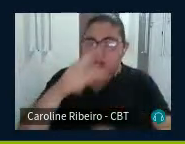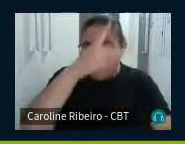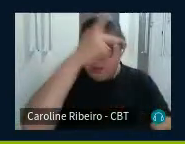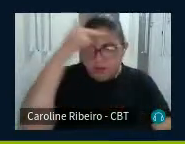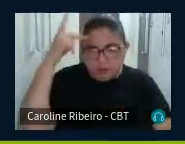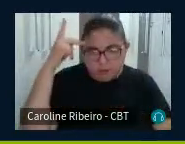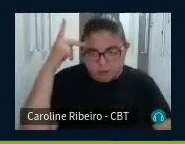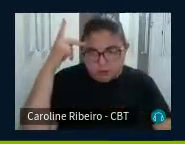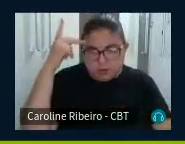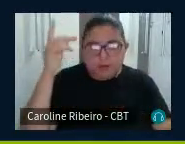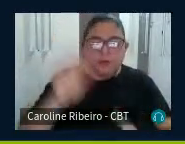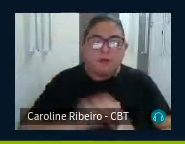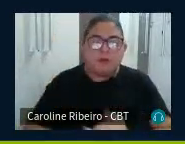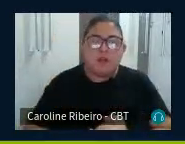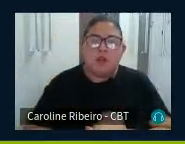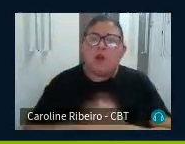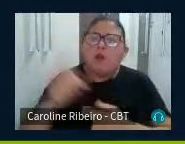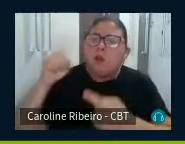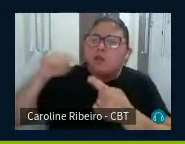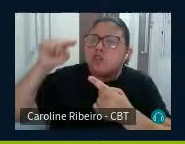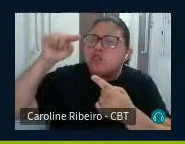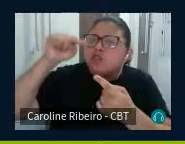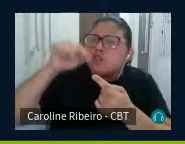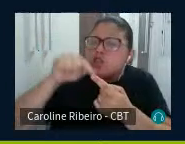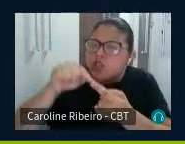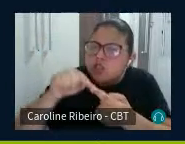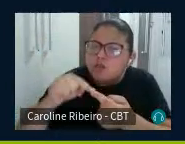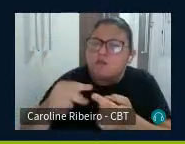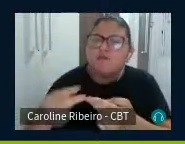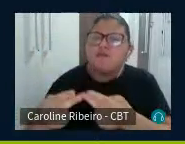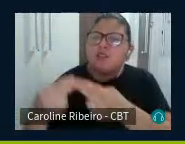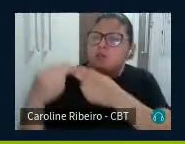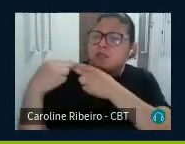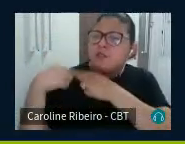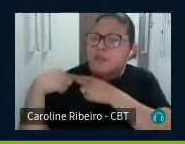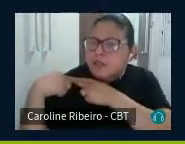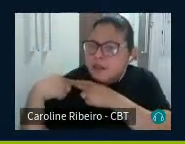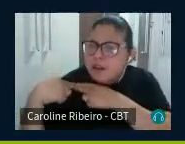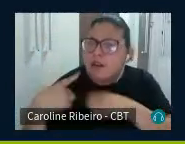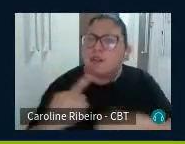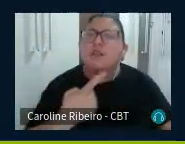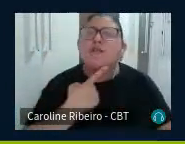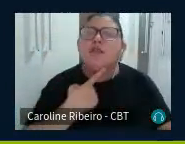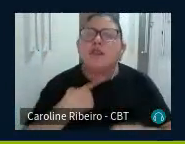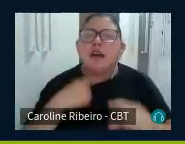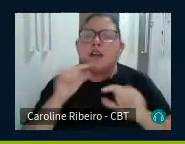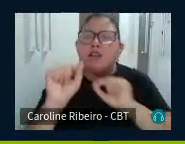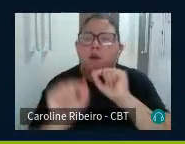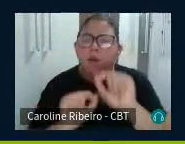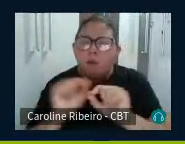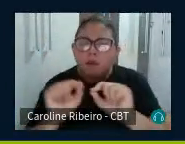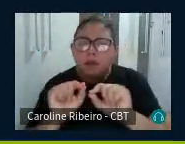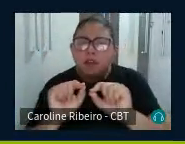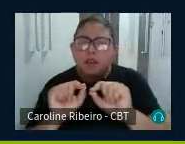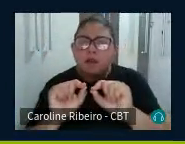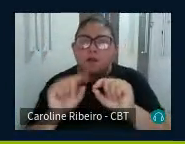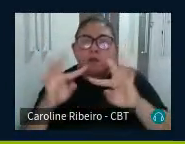Nossa missão, nossa ambição, nossa vontade é atender